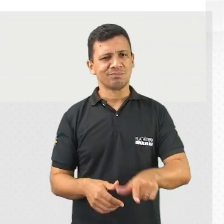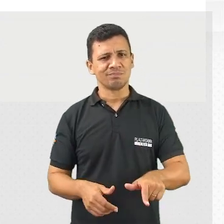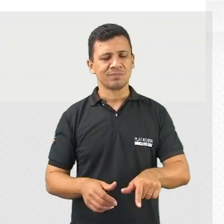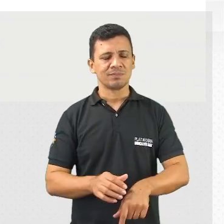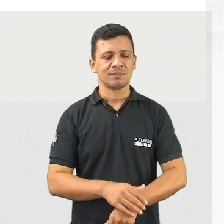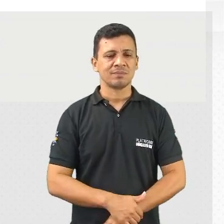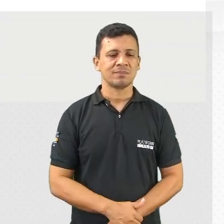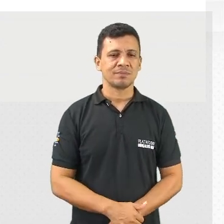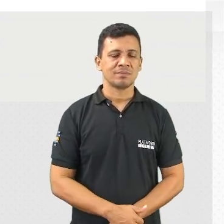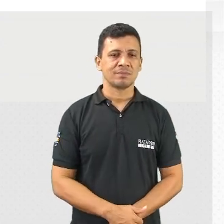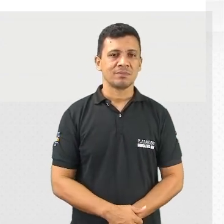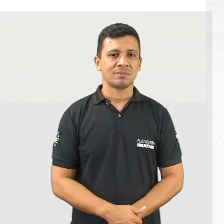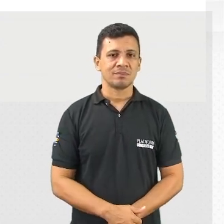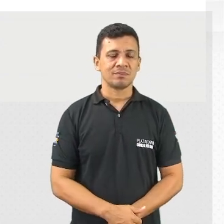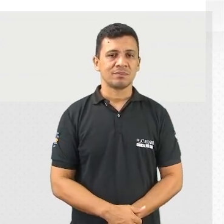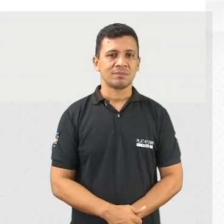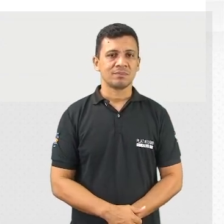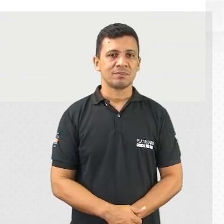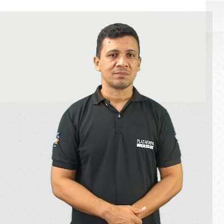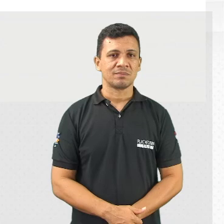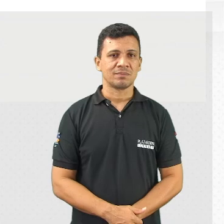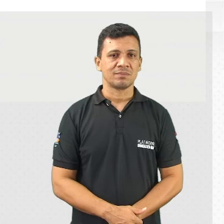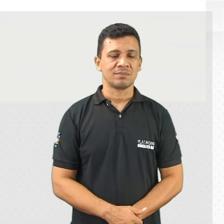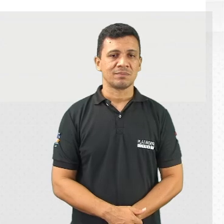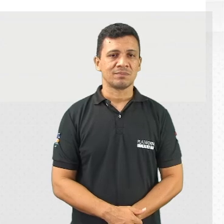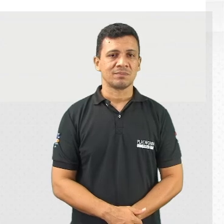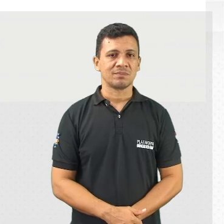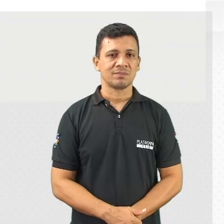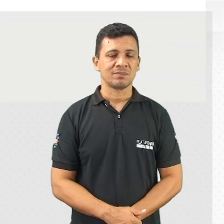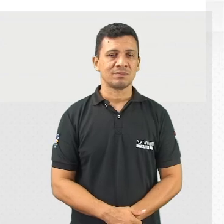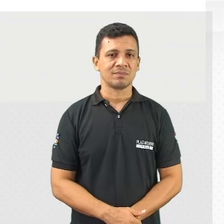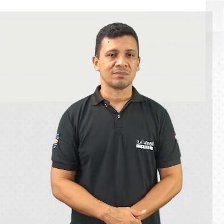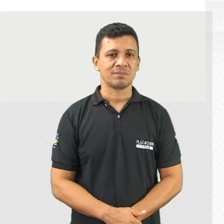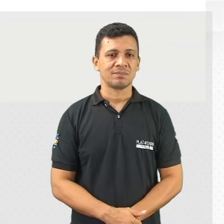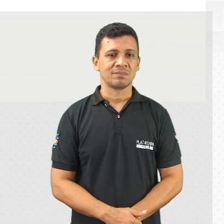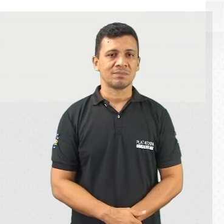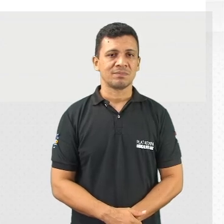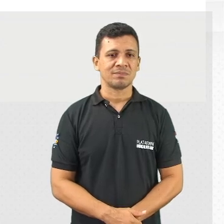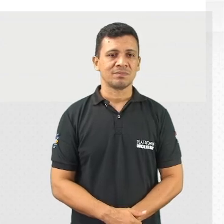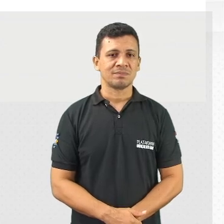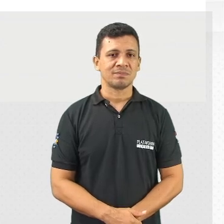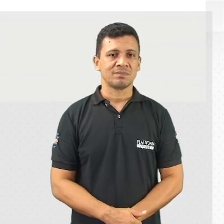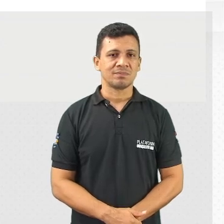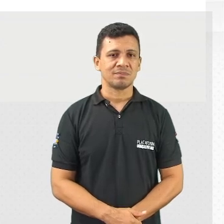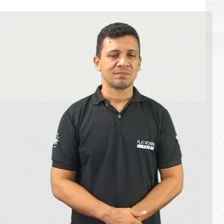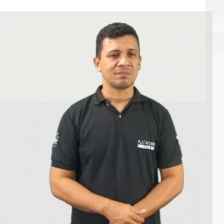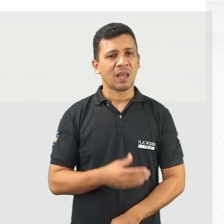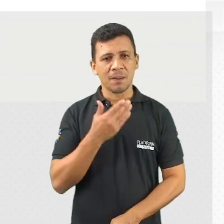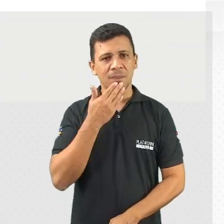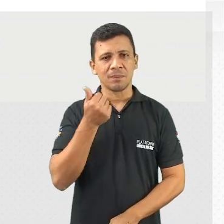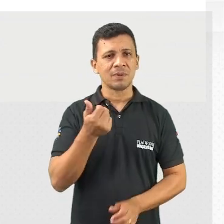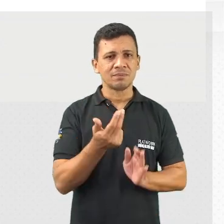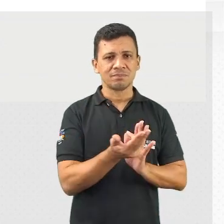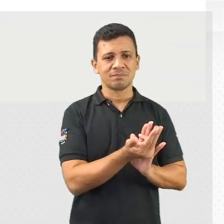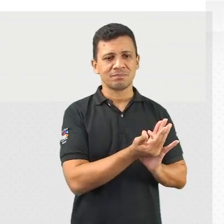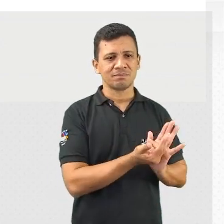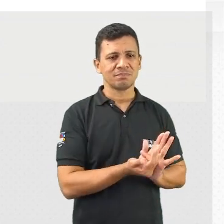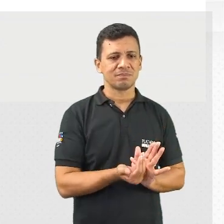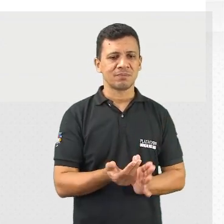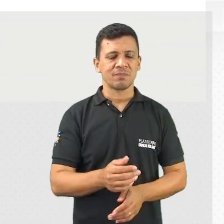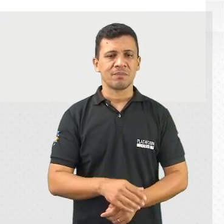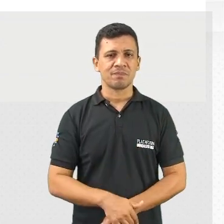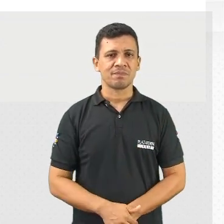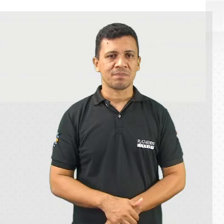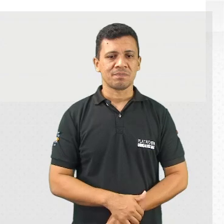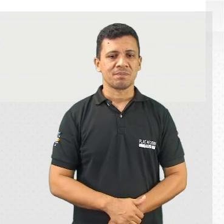Vamos testar. Aqui é ao vivo, tá? Vamos pegar aqui assim. Acho que fica melhor assim.